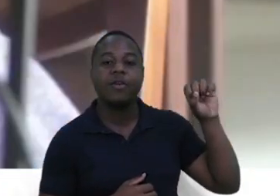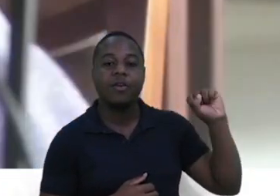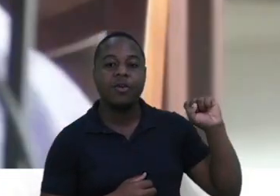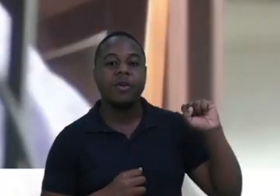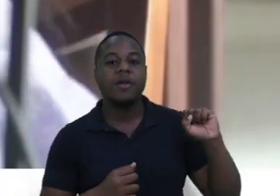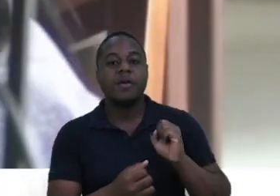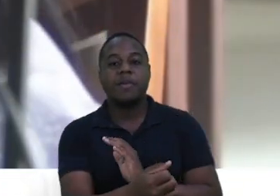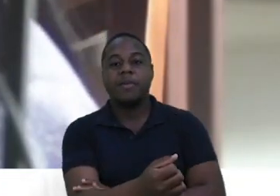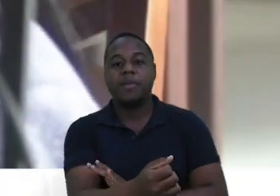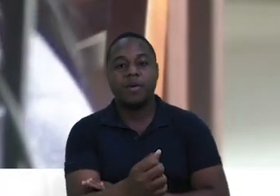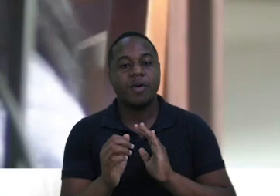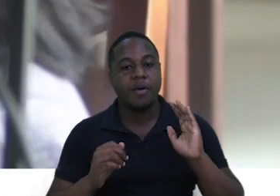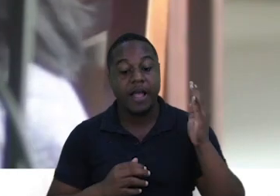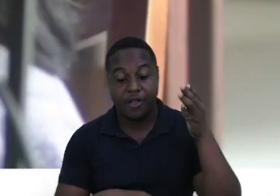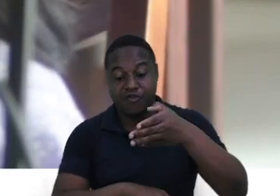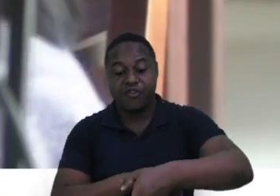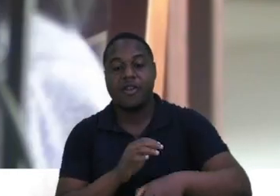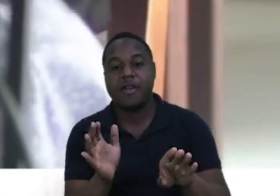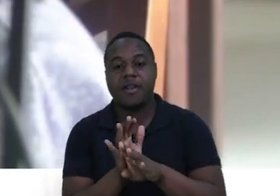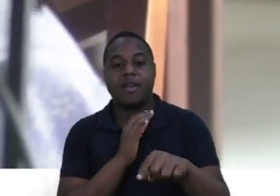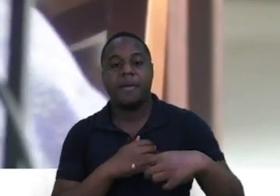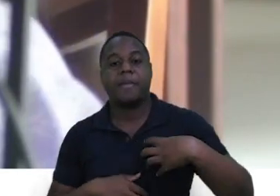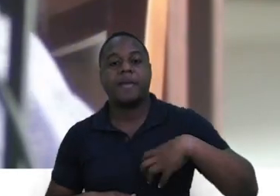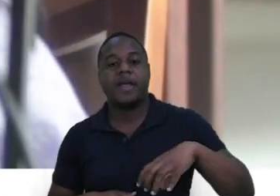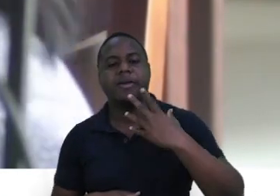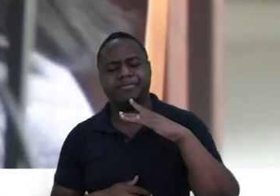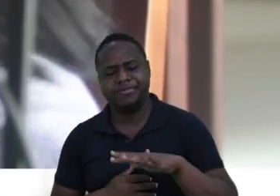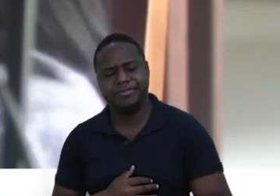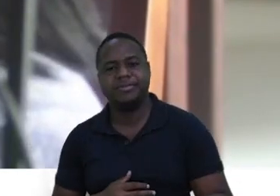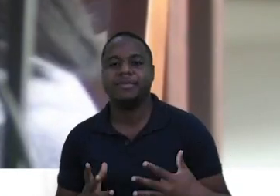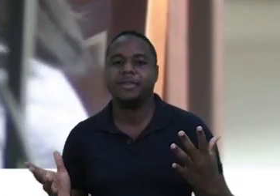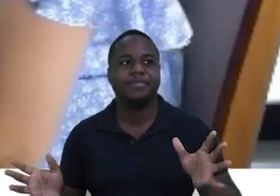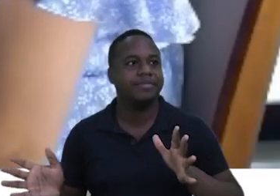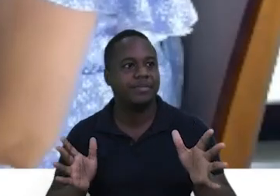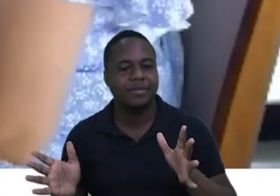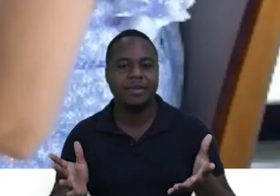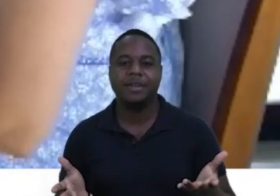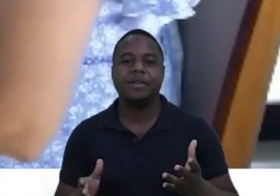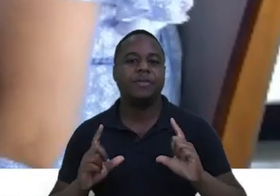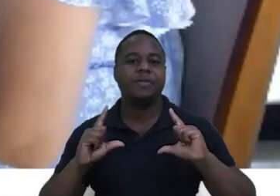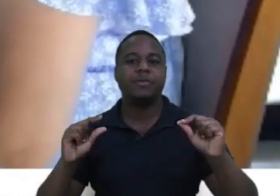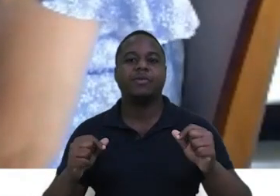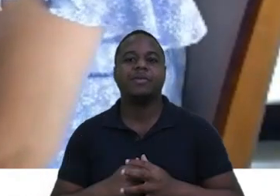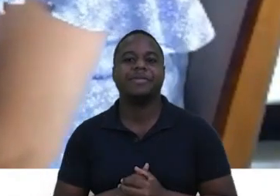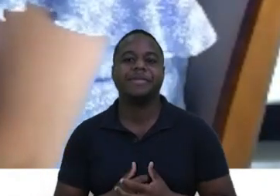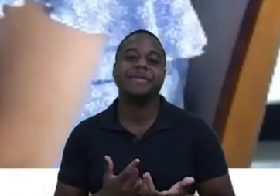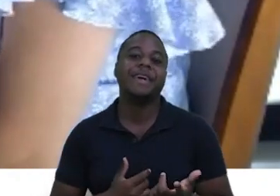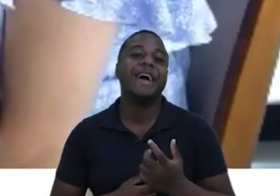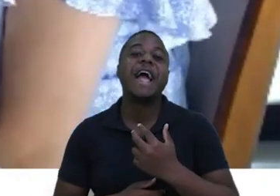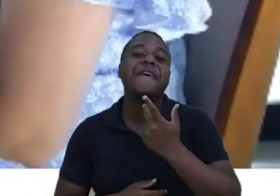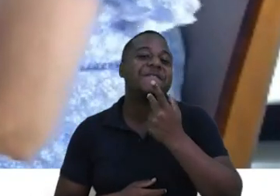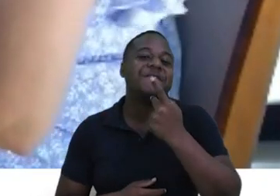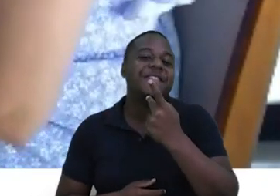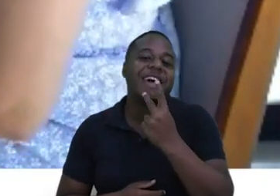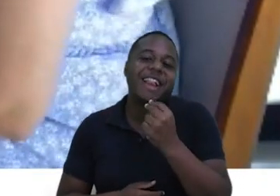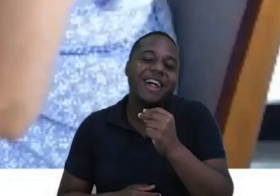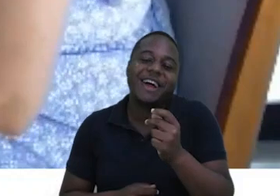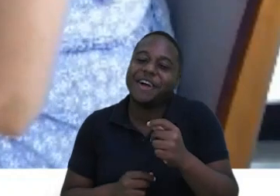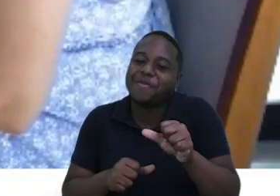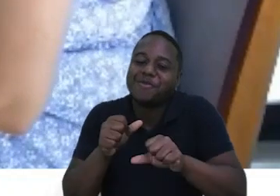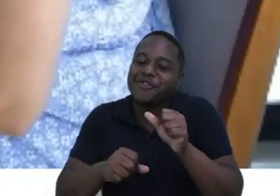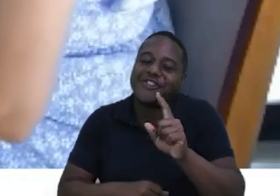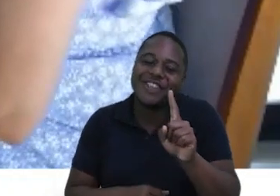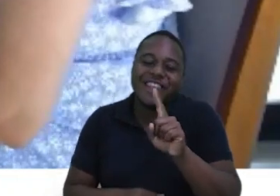nas vezes. Cheguei aqui pequena, então... Ah. Não tem para onde correr, né? É só o sotaque que não mudou muito. Não mudou muito, mas ok. E